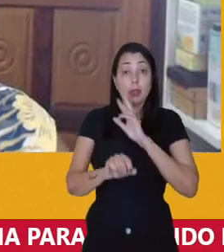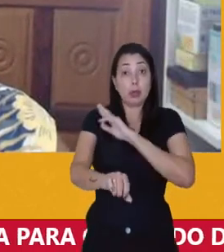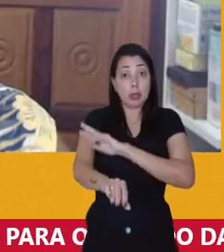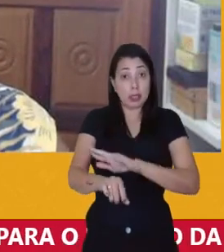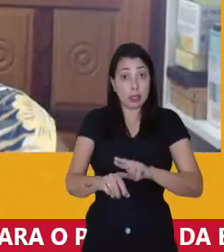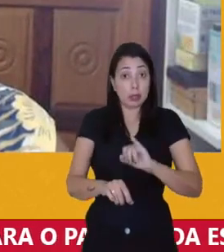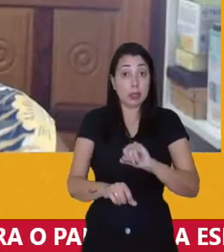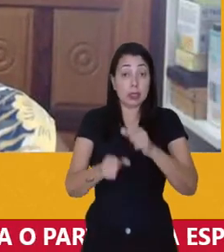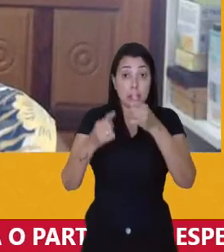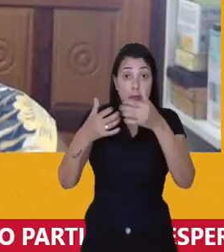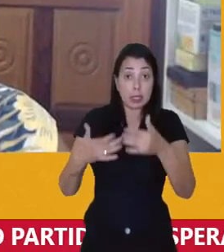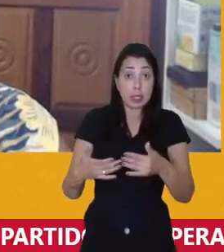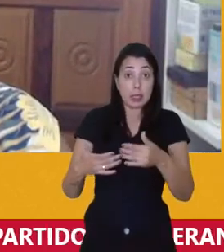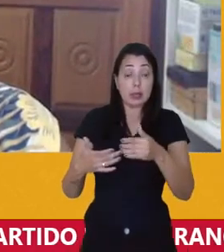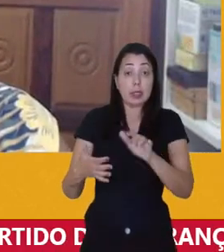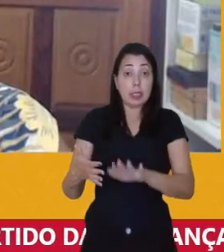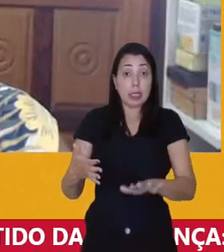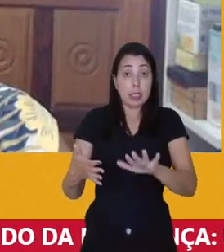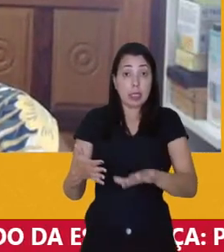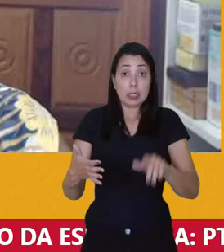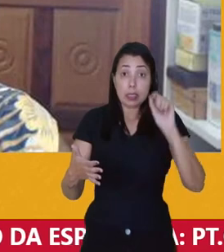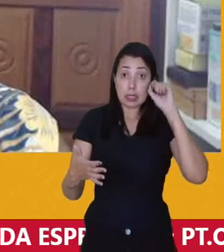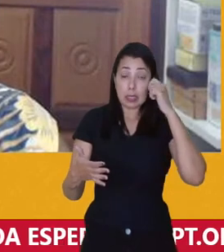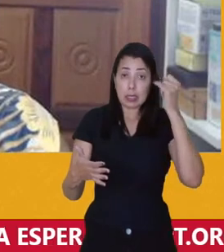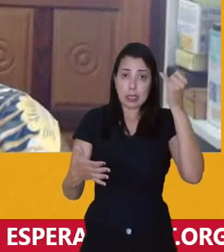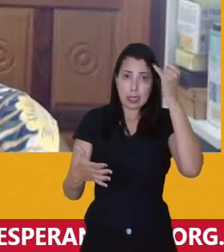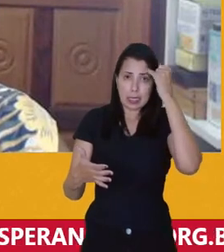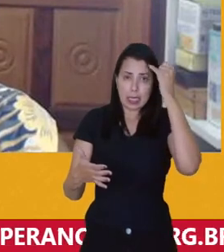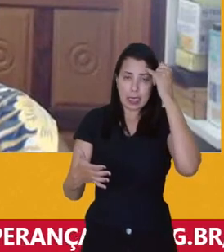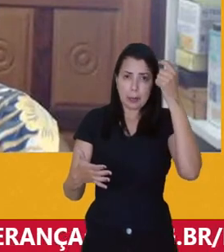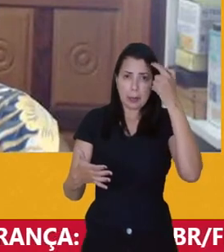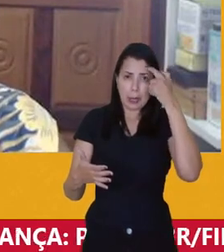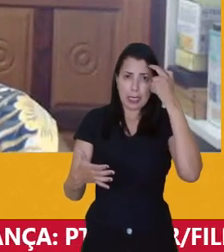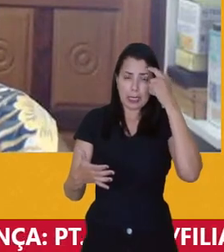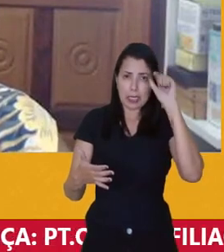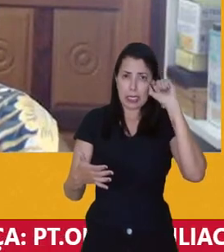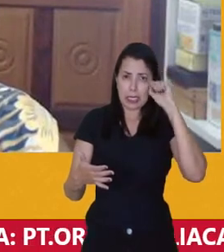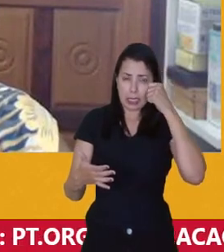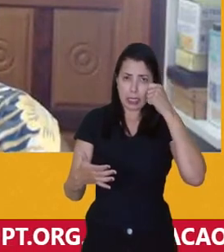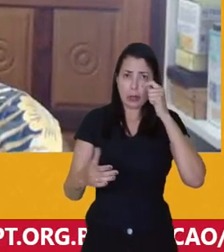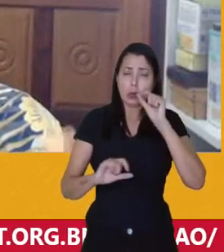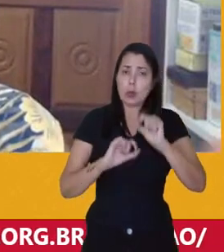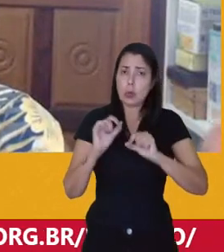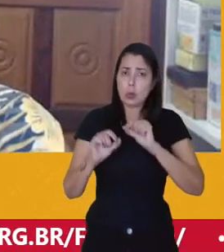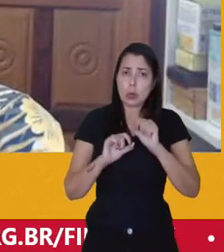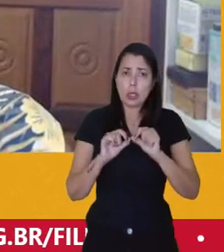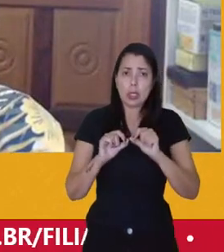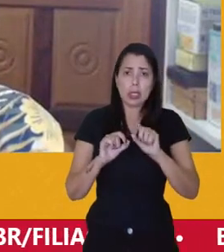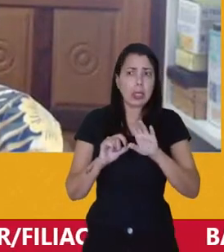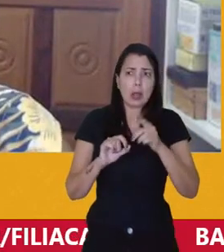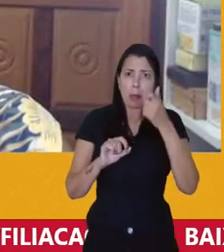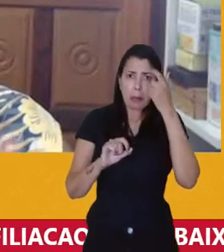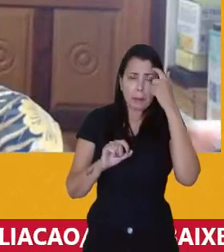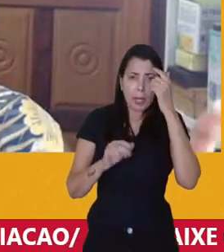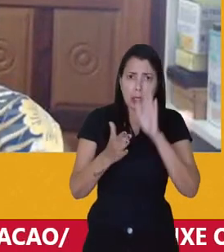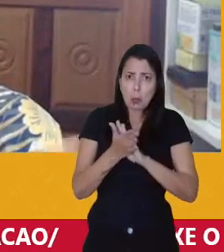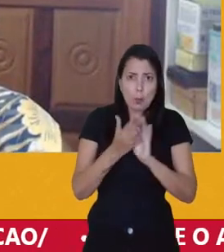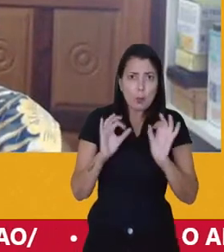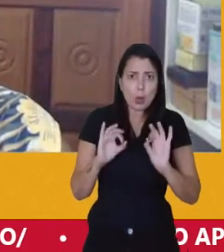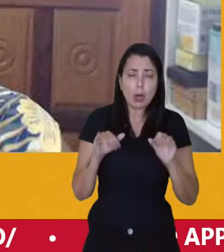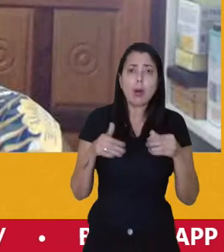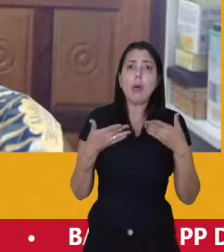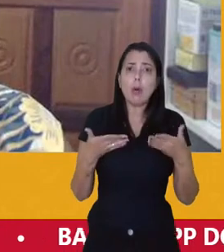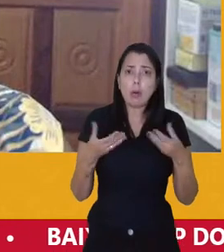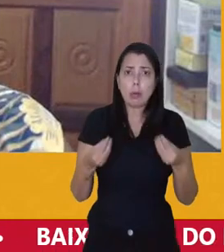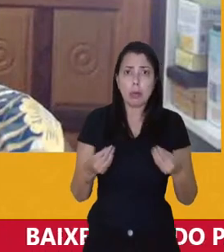se nós estamos falando de crianças negras, que é essa ideia de pensar que negros e negras são impensantes, não é isso? Não pensam.